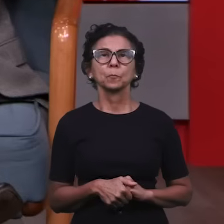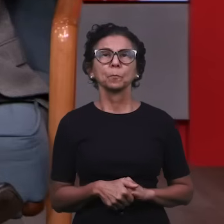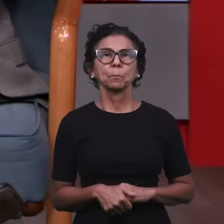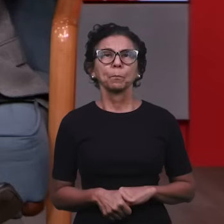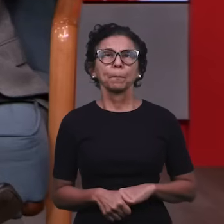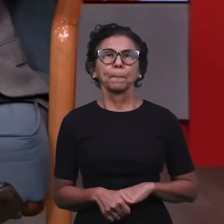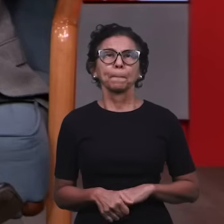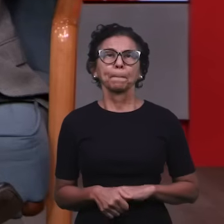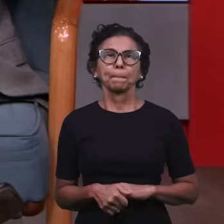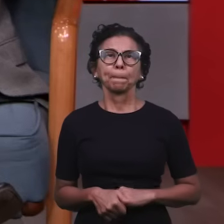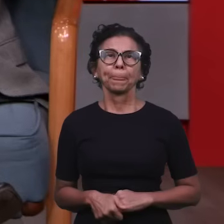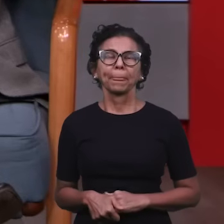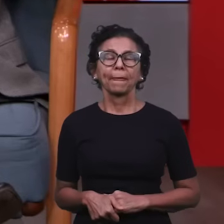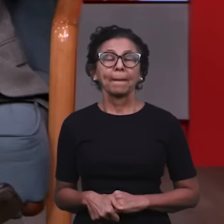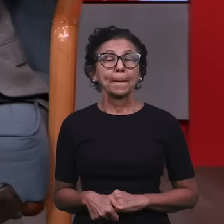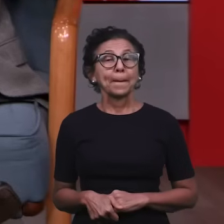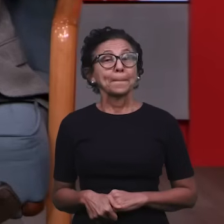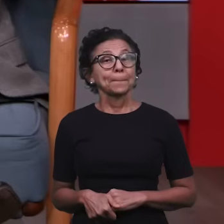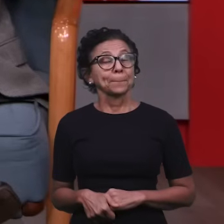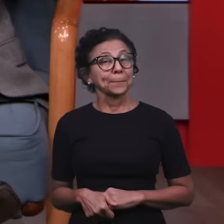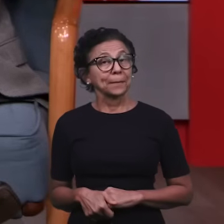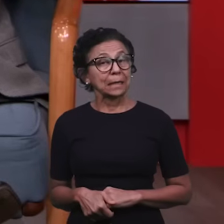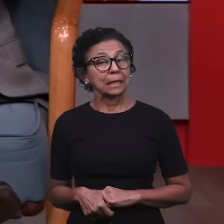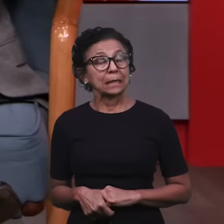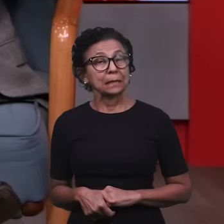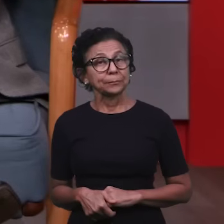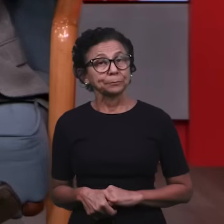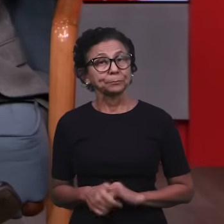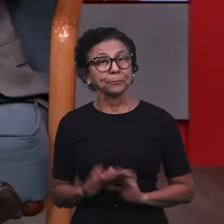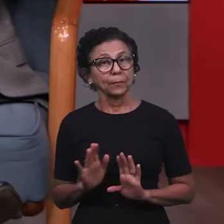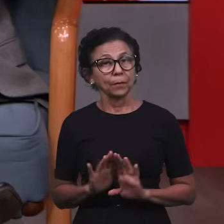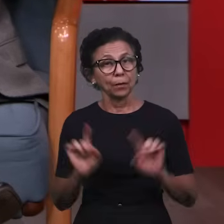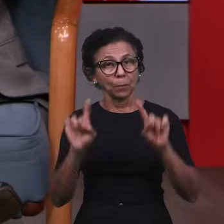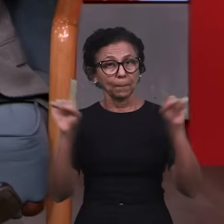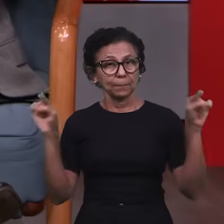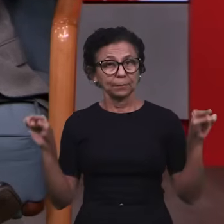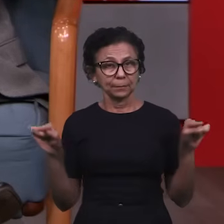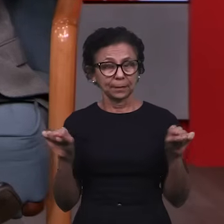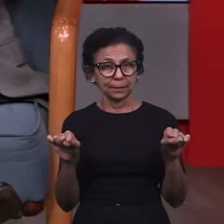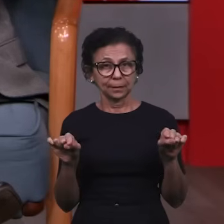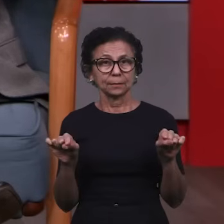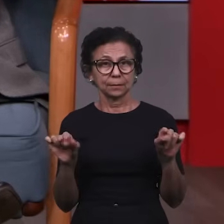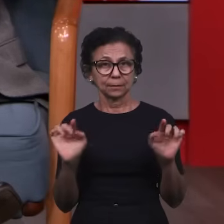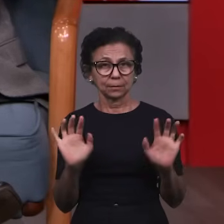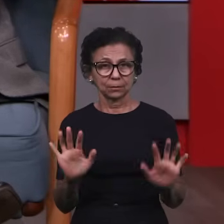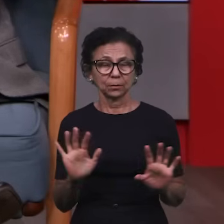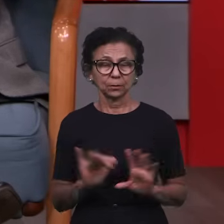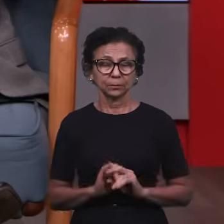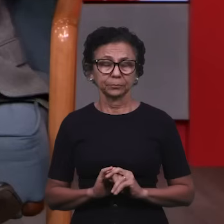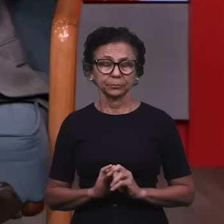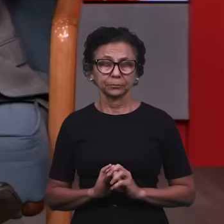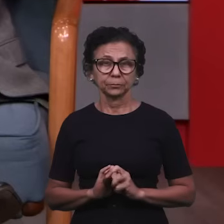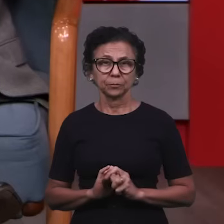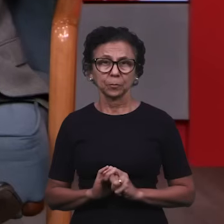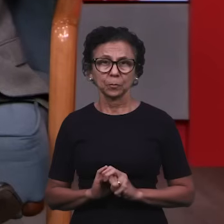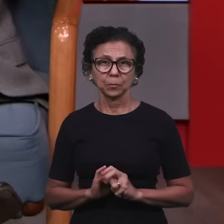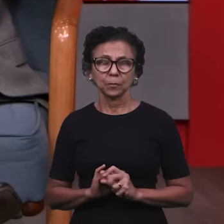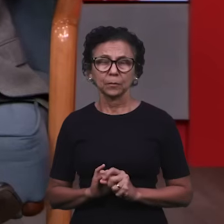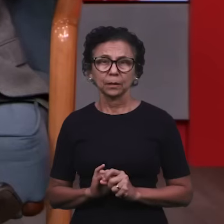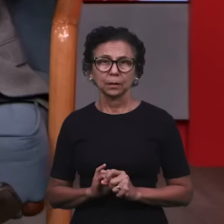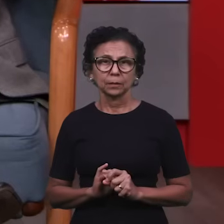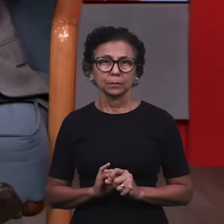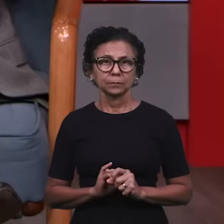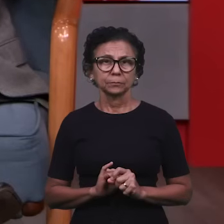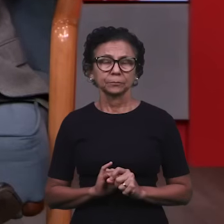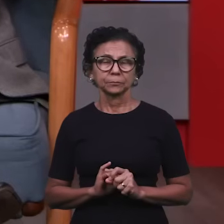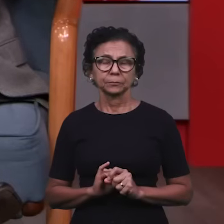um ponto importante, só abrindo um parênteses no que eu vou comentar depois, que é o objetivo